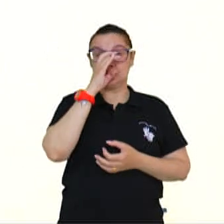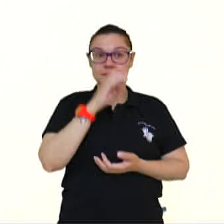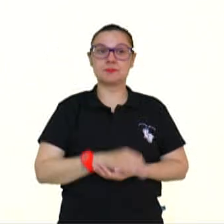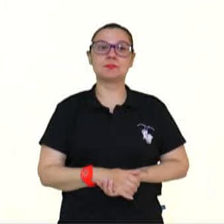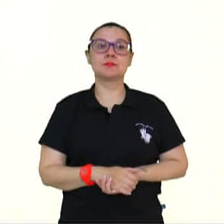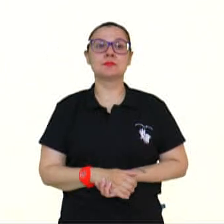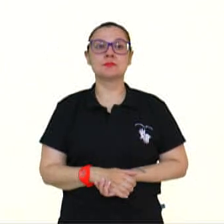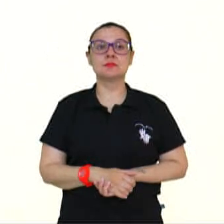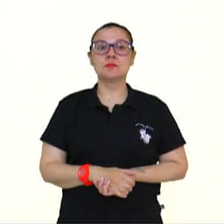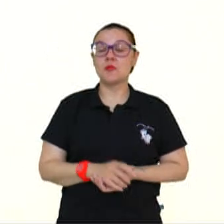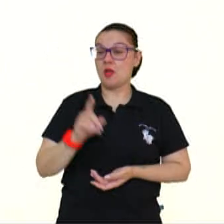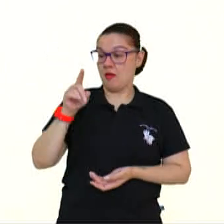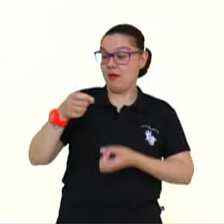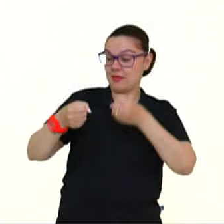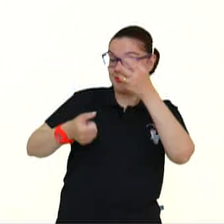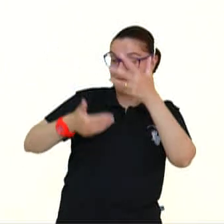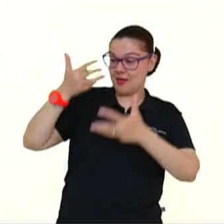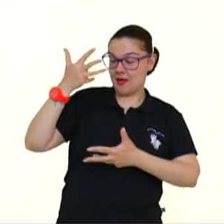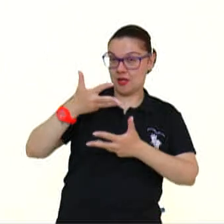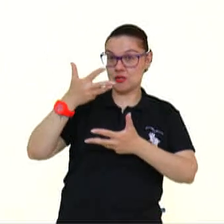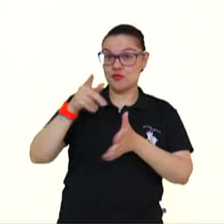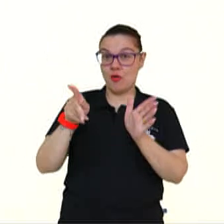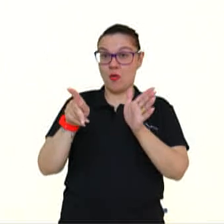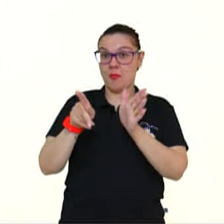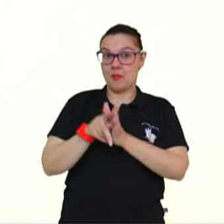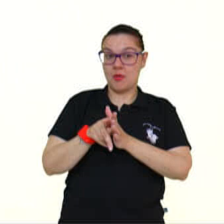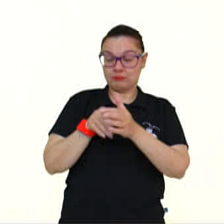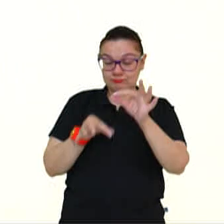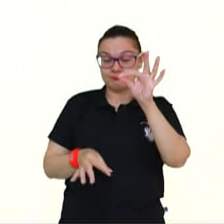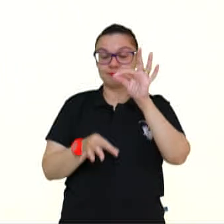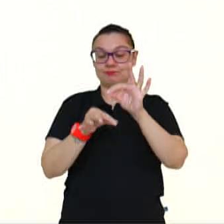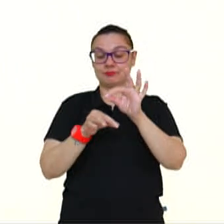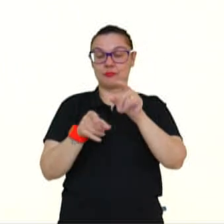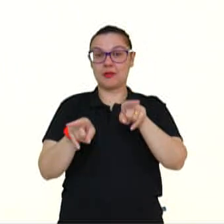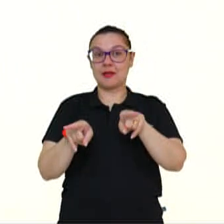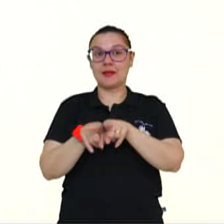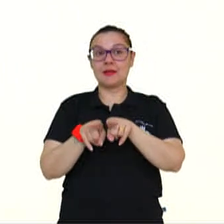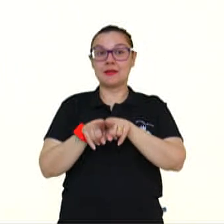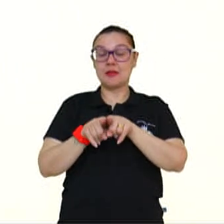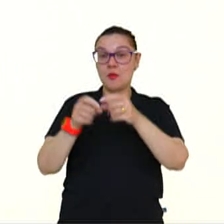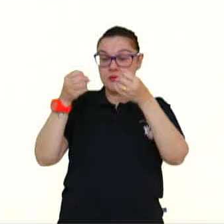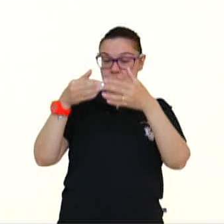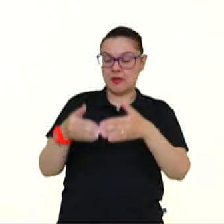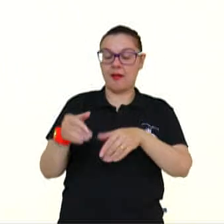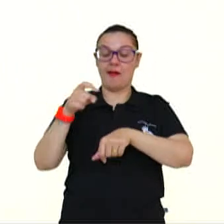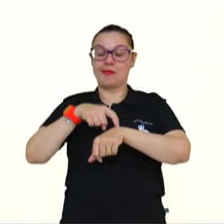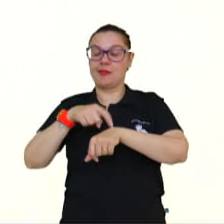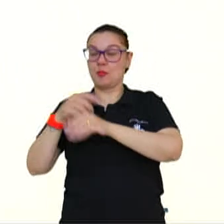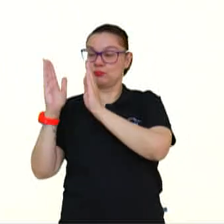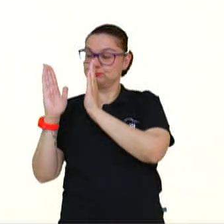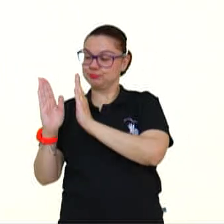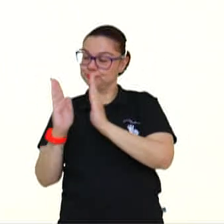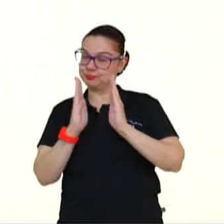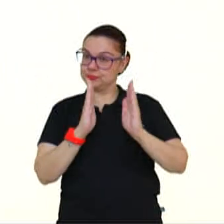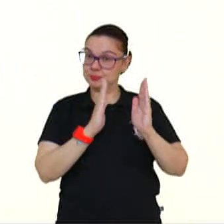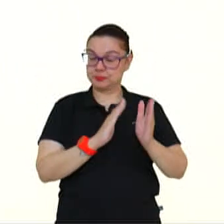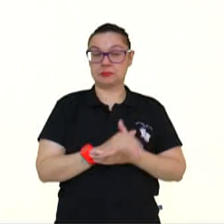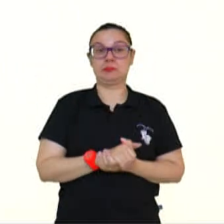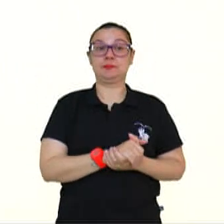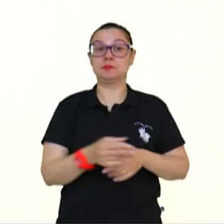assertivas. Gênero narrativo marcado pela brevidade e narra fatos em ordem cronológica. O que vocês